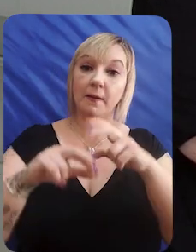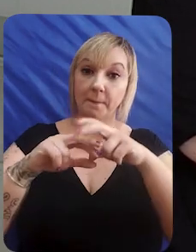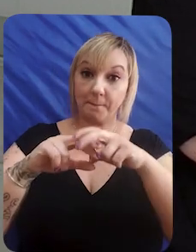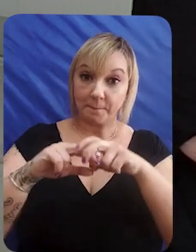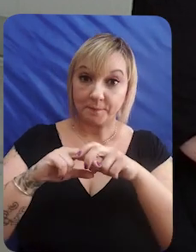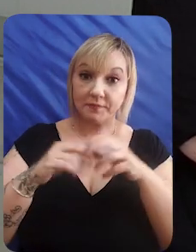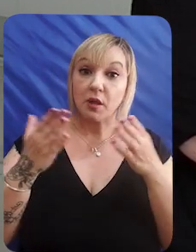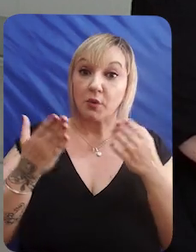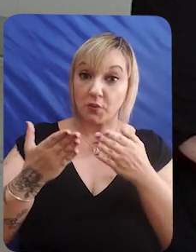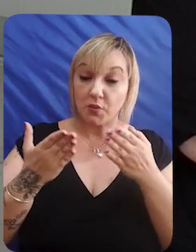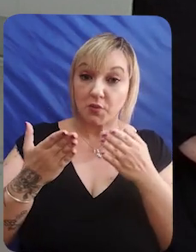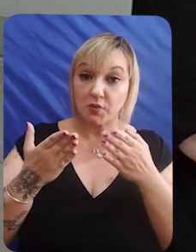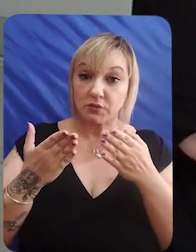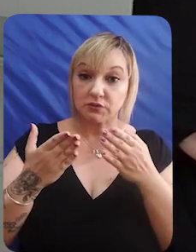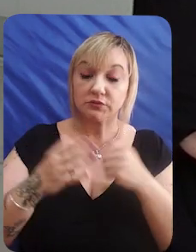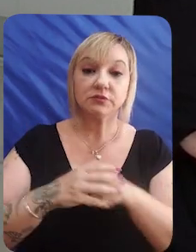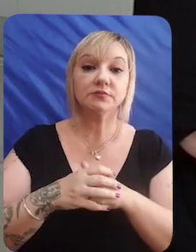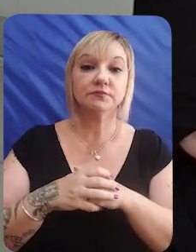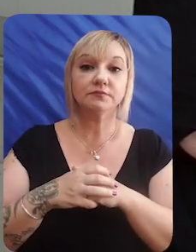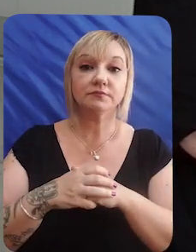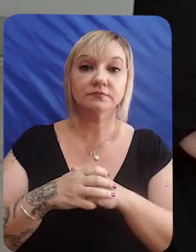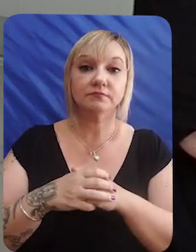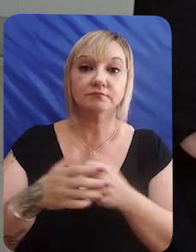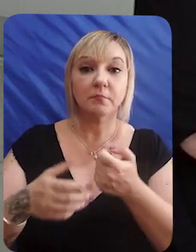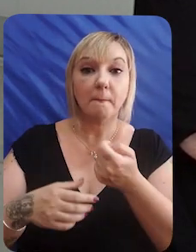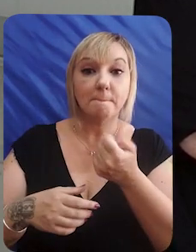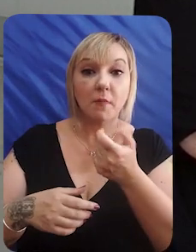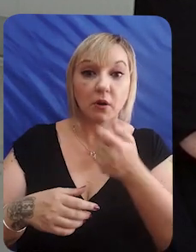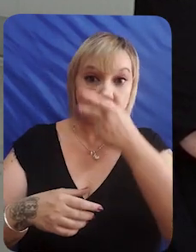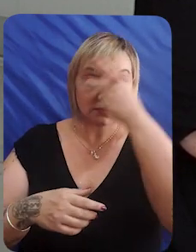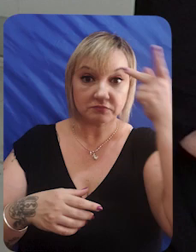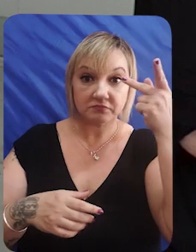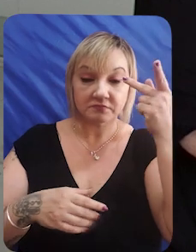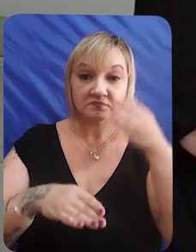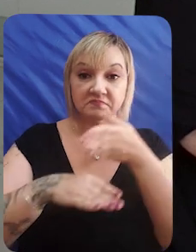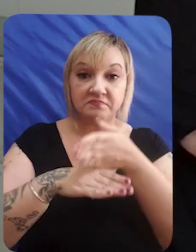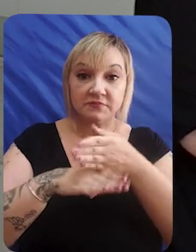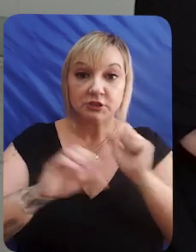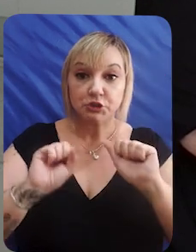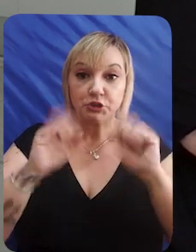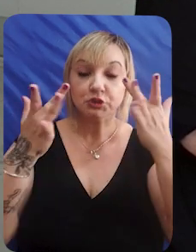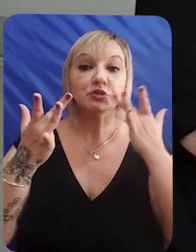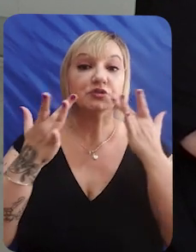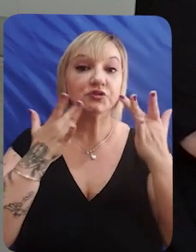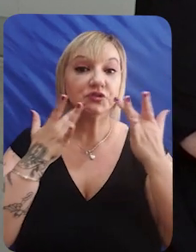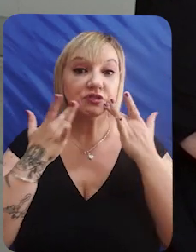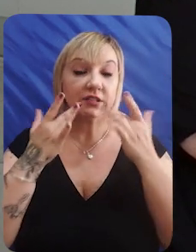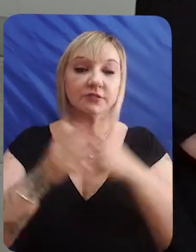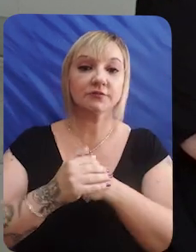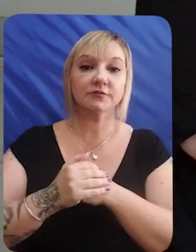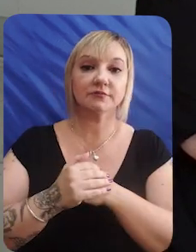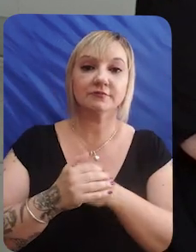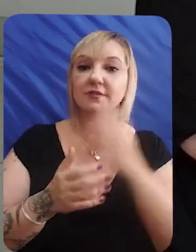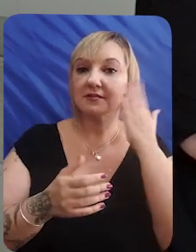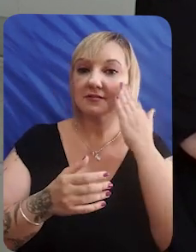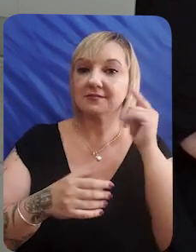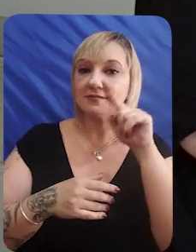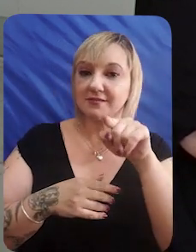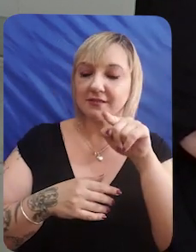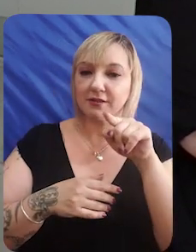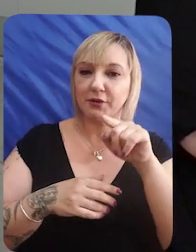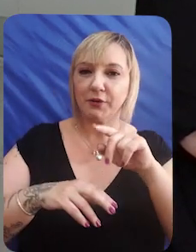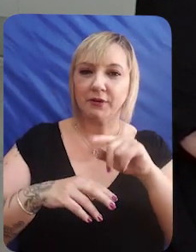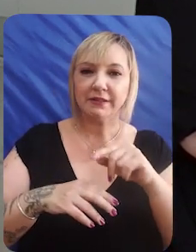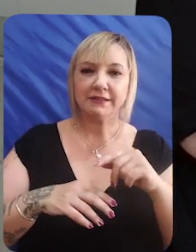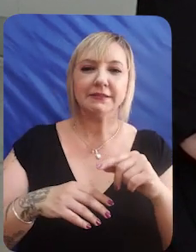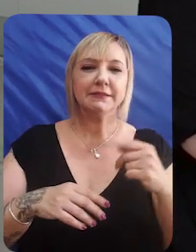que hoje em dia poucas pessoas podem frequentar show de teatro. E eu estou sabendo que você está fazendo bastante,